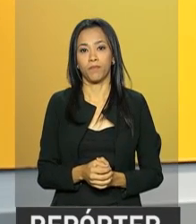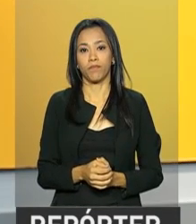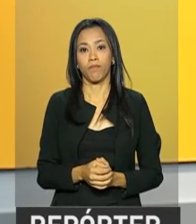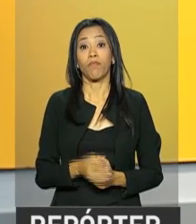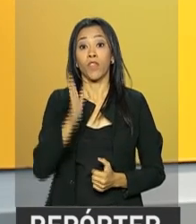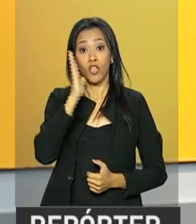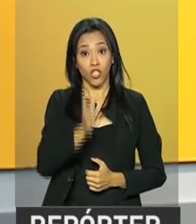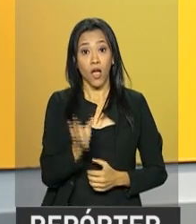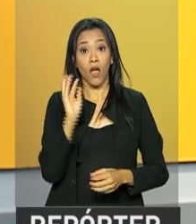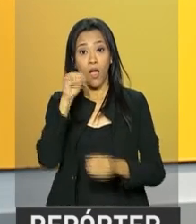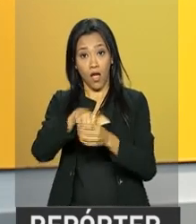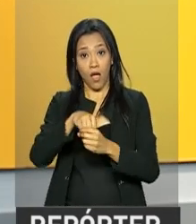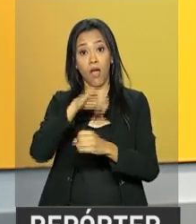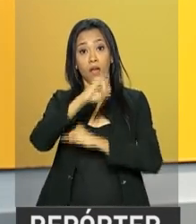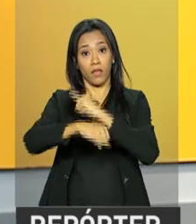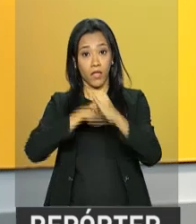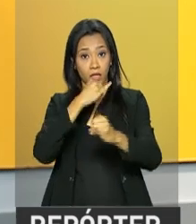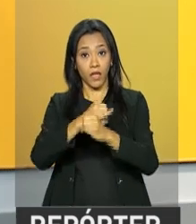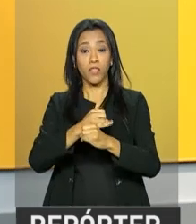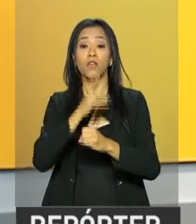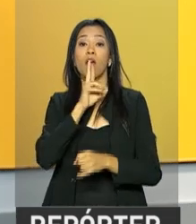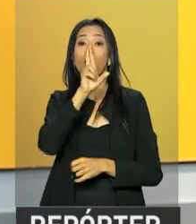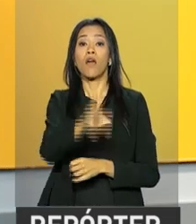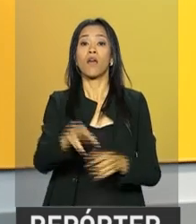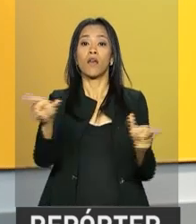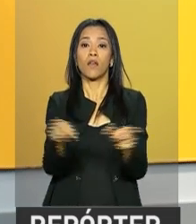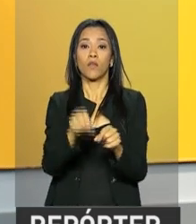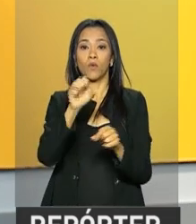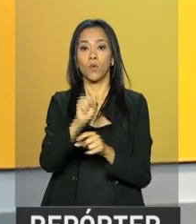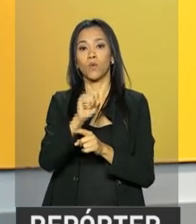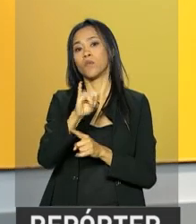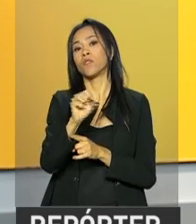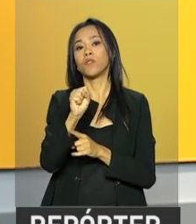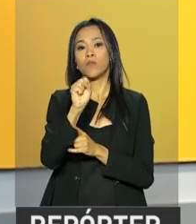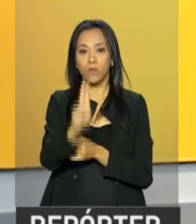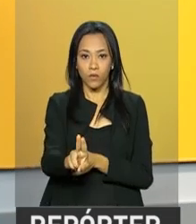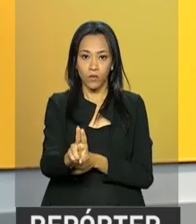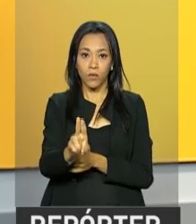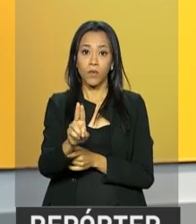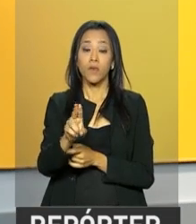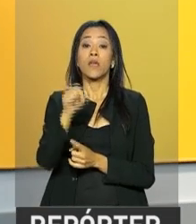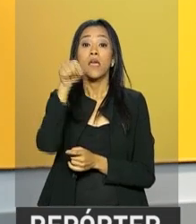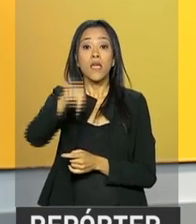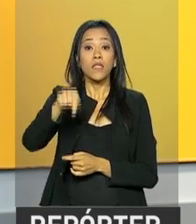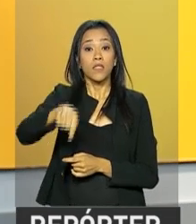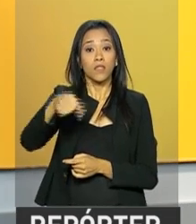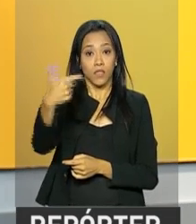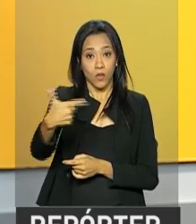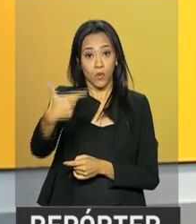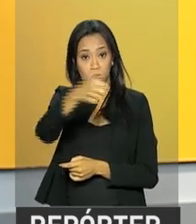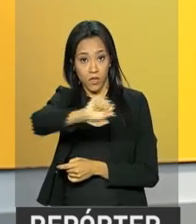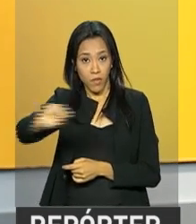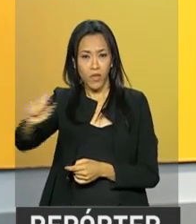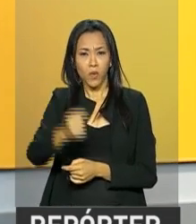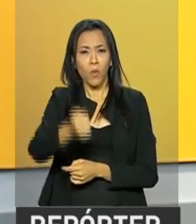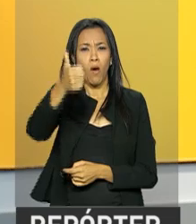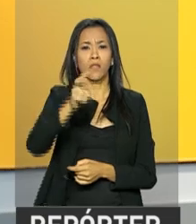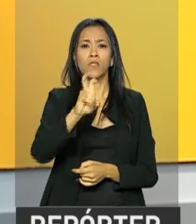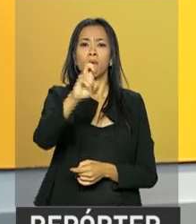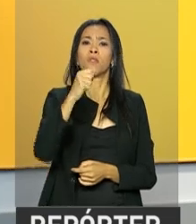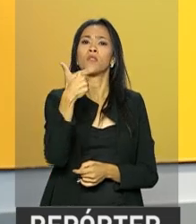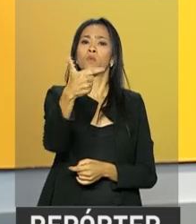e já está na internet o resultado do sizu que é o sistema de seleção unificada para este segundo semestre são quase